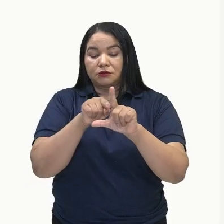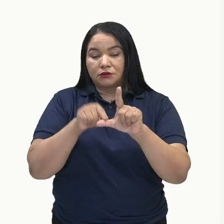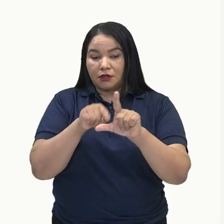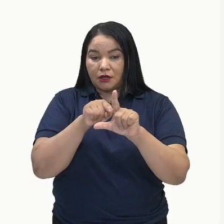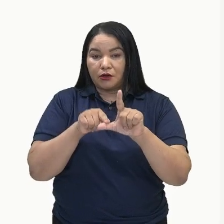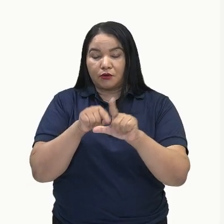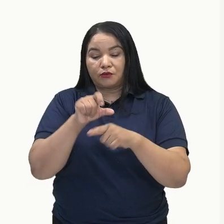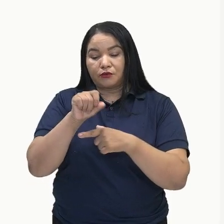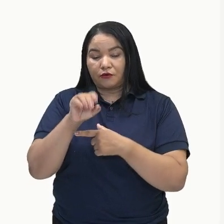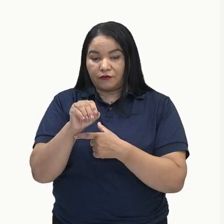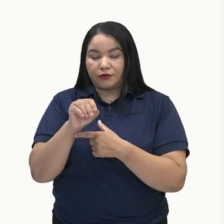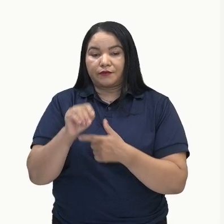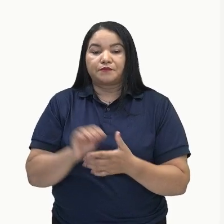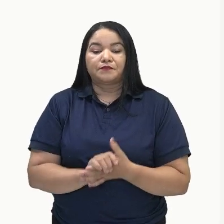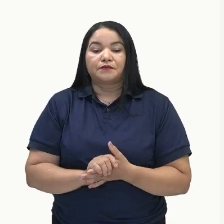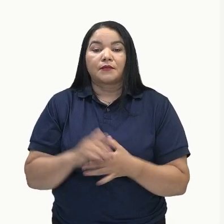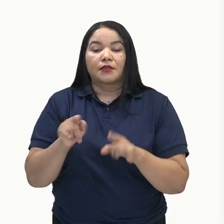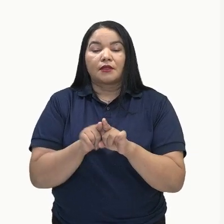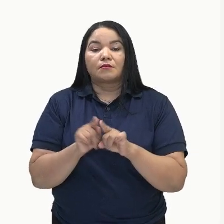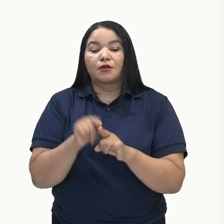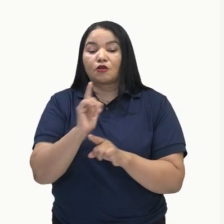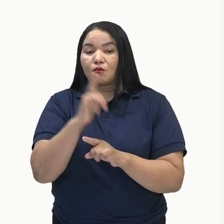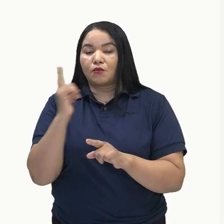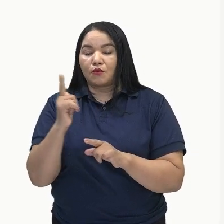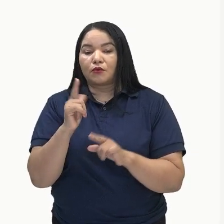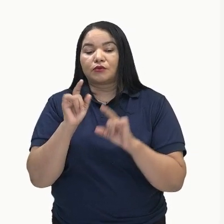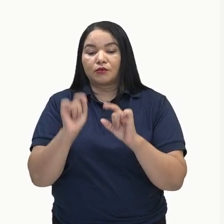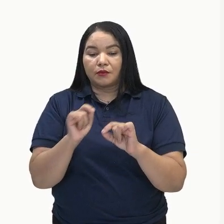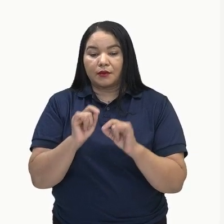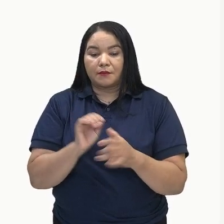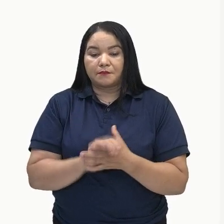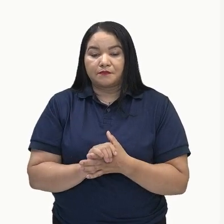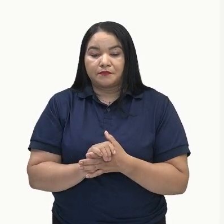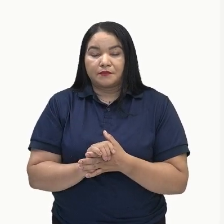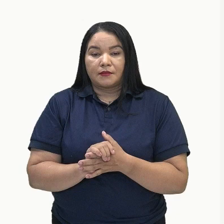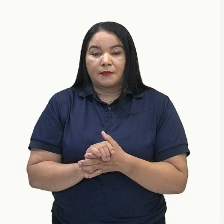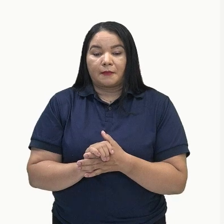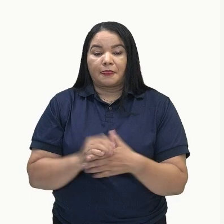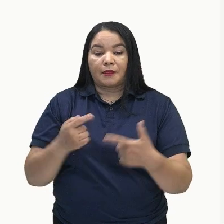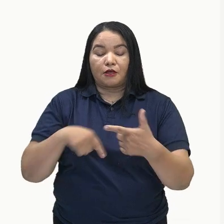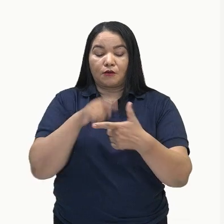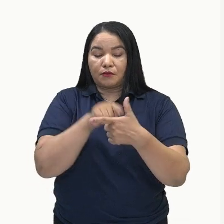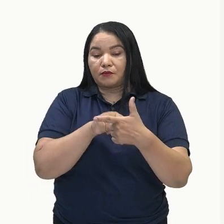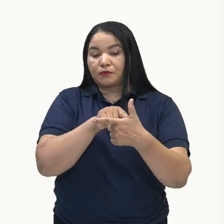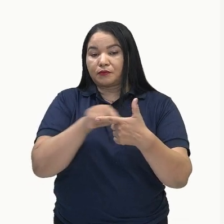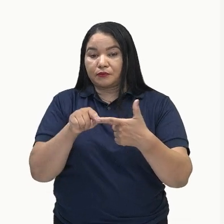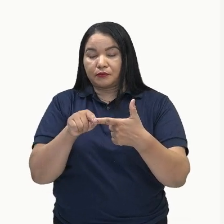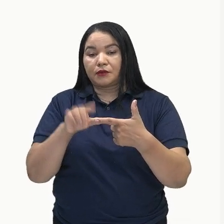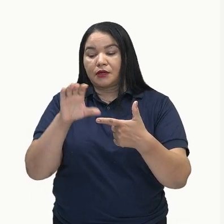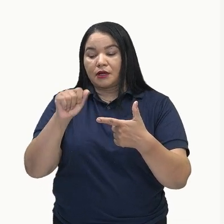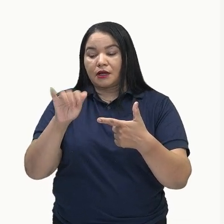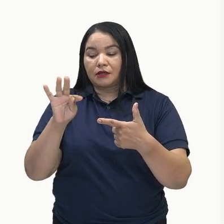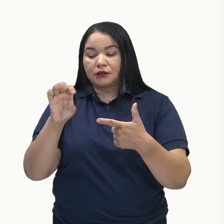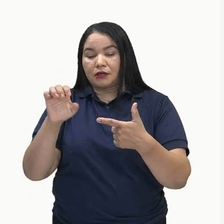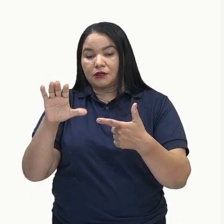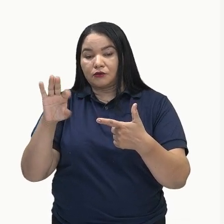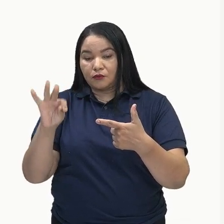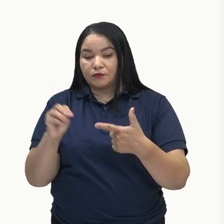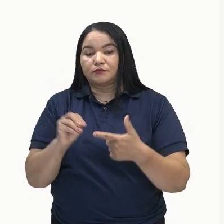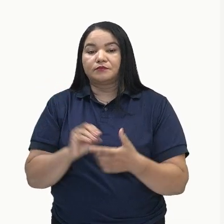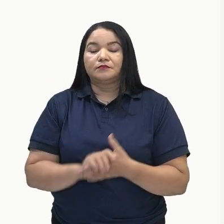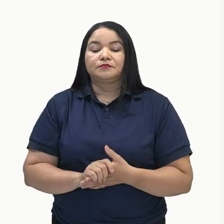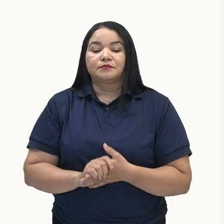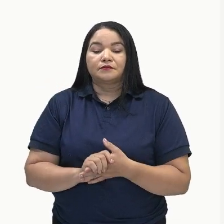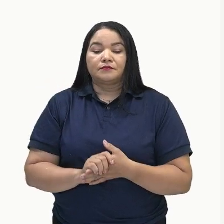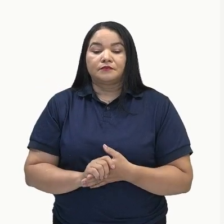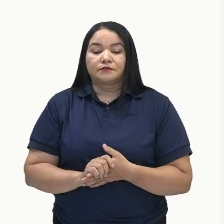90 graus. E os outros lados, os demais lados, nós chamamos aqui de cateto. Esse lado aqui é um cateto e aqui é o